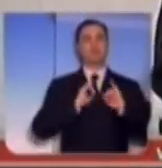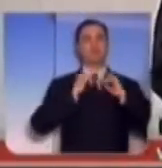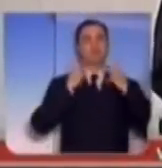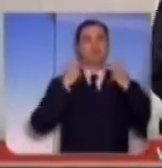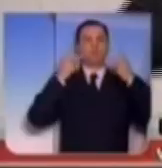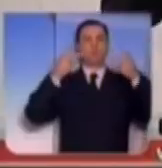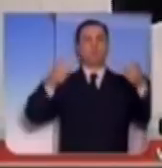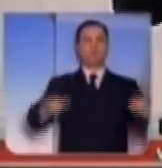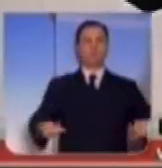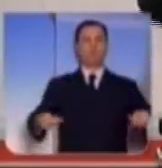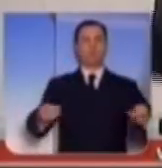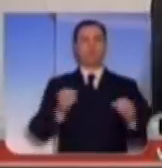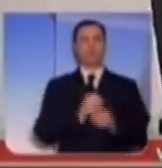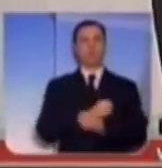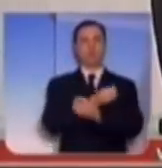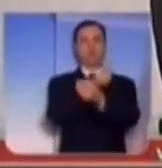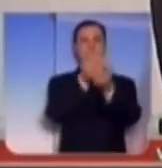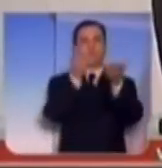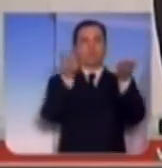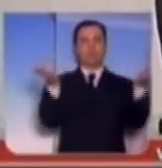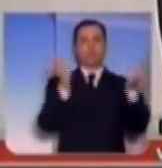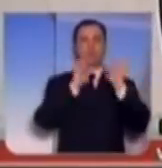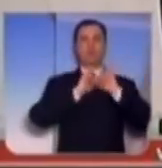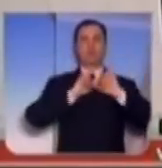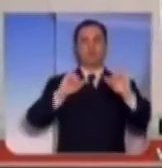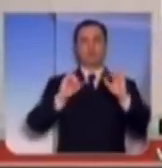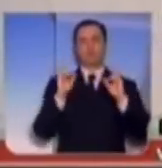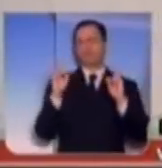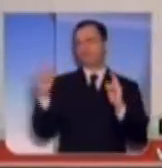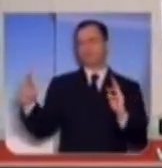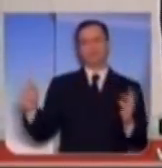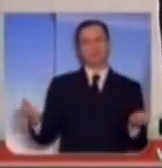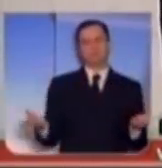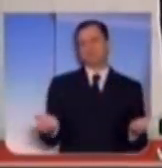emitir um pronunciamento como esse, transmitir um pronunciamento como esse.